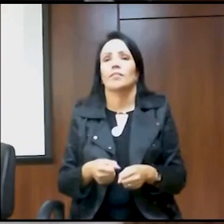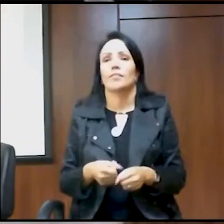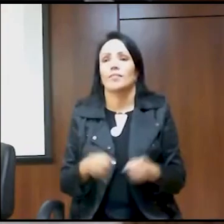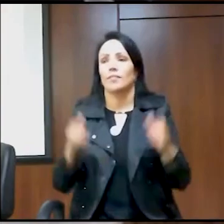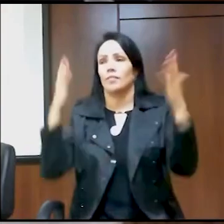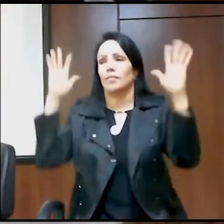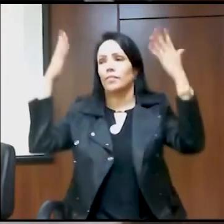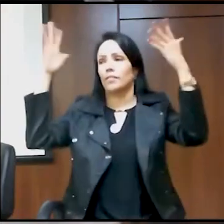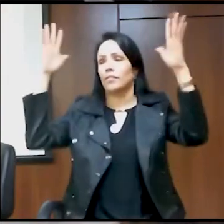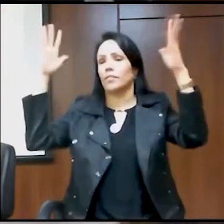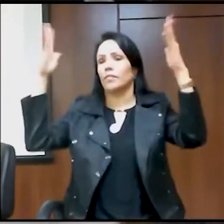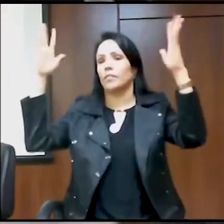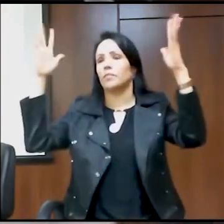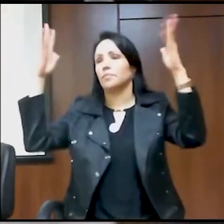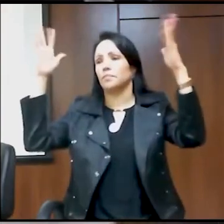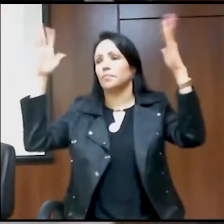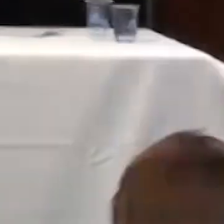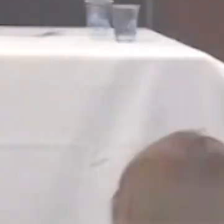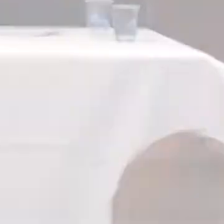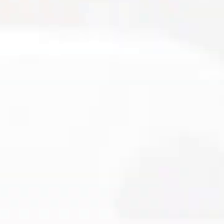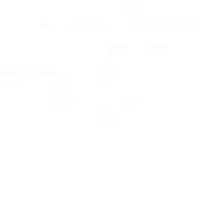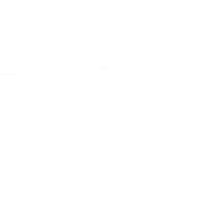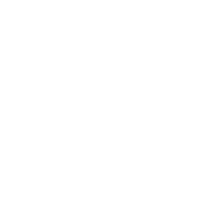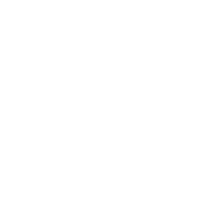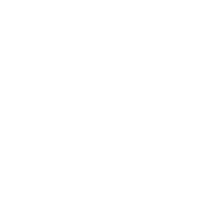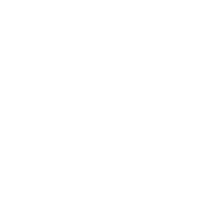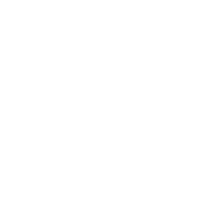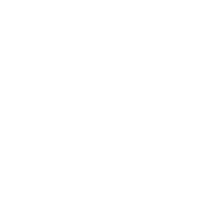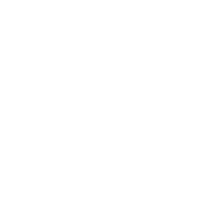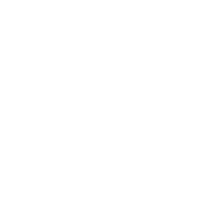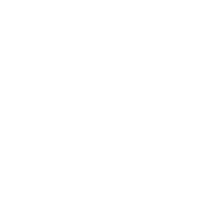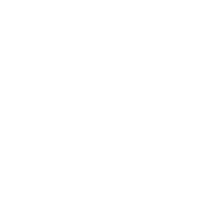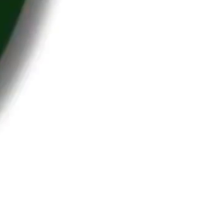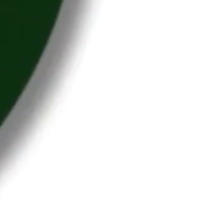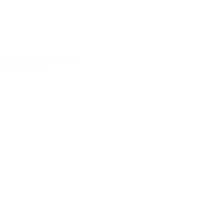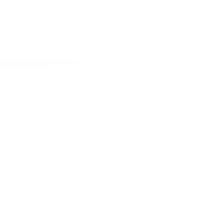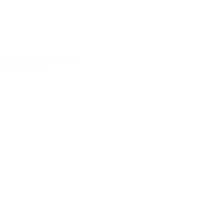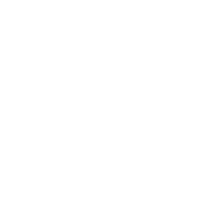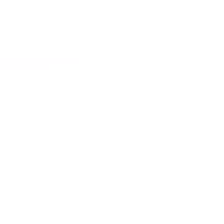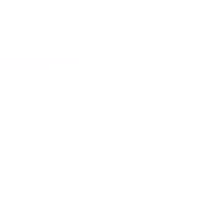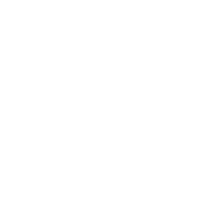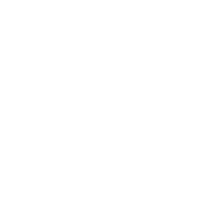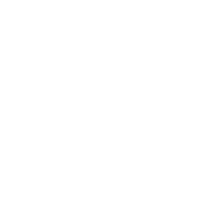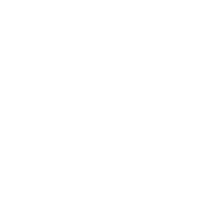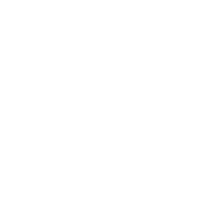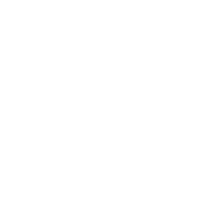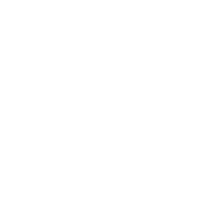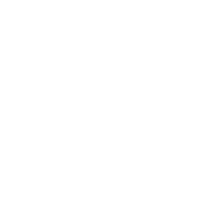popular.